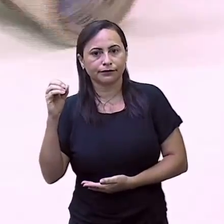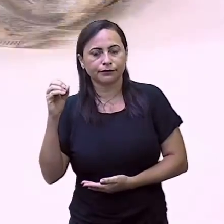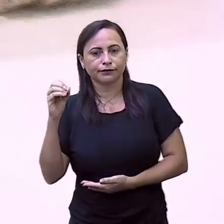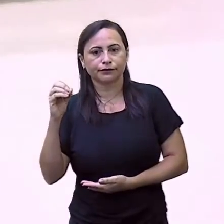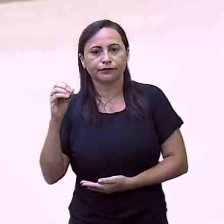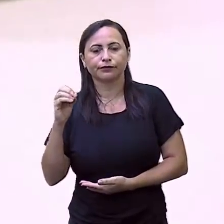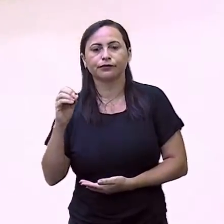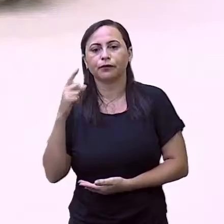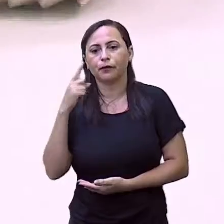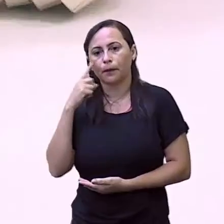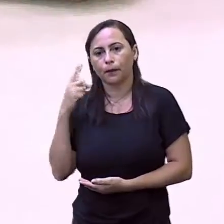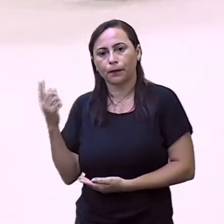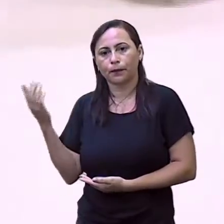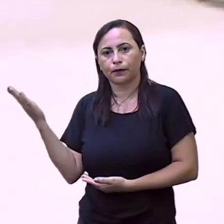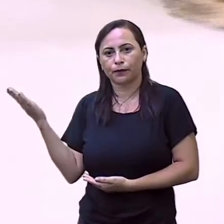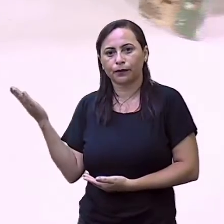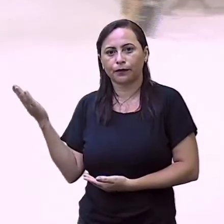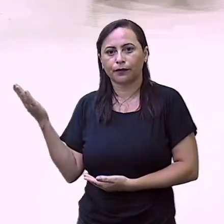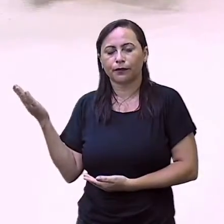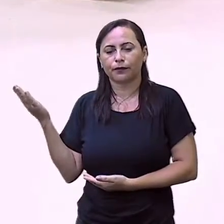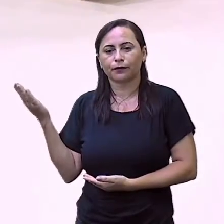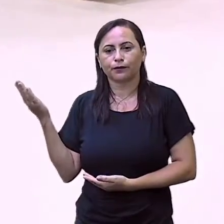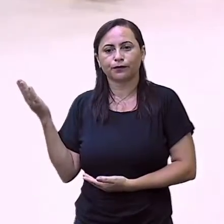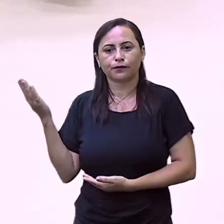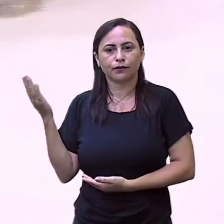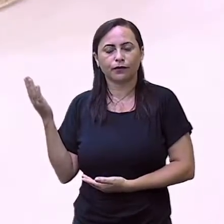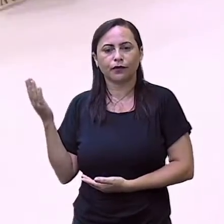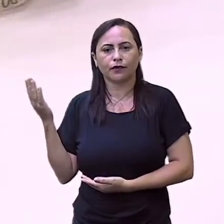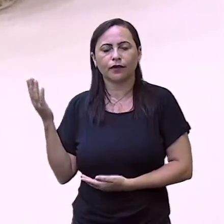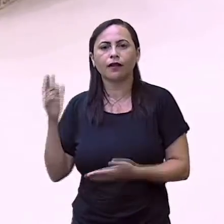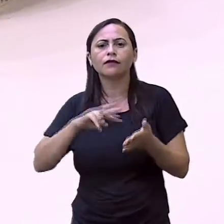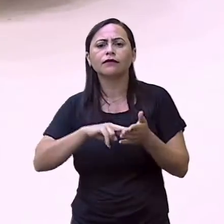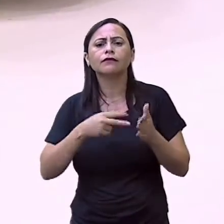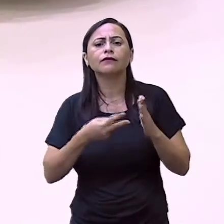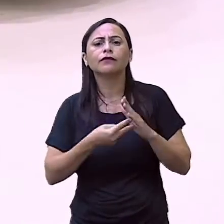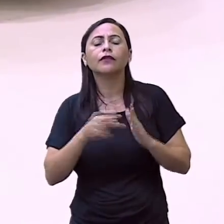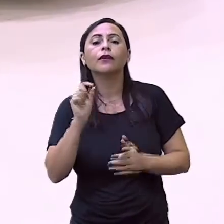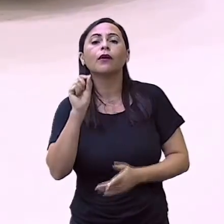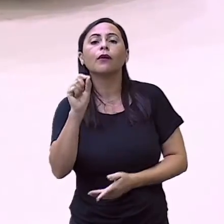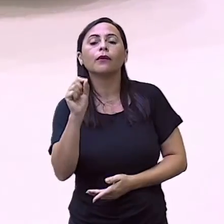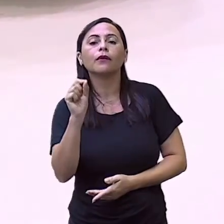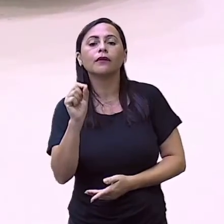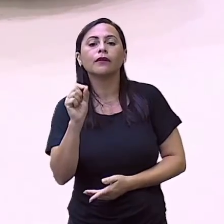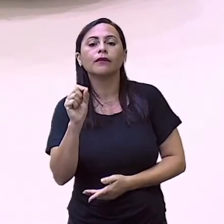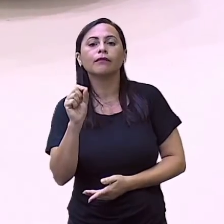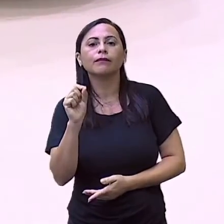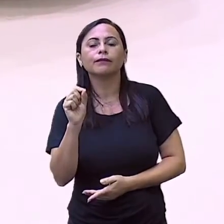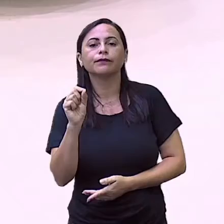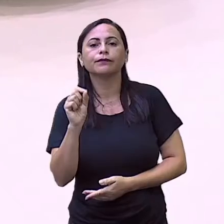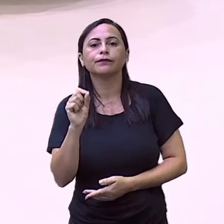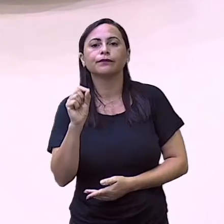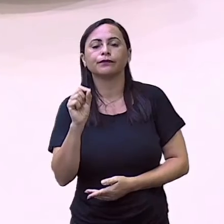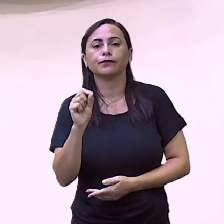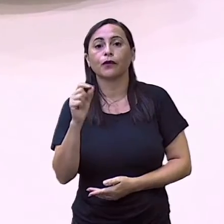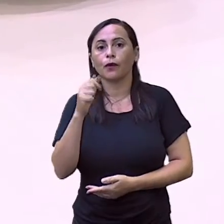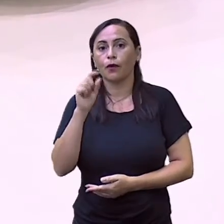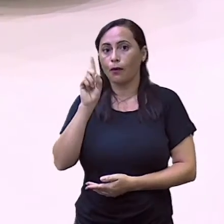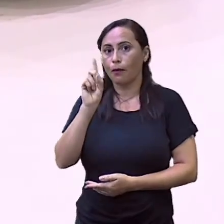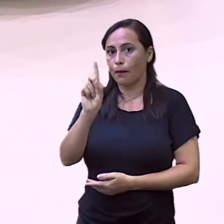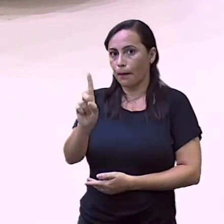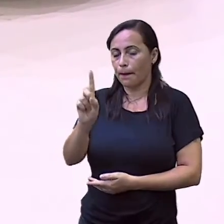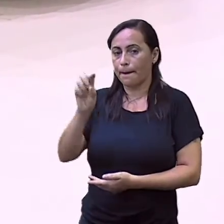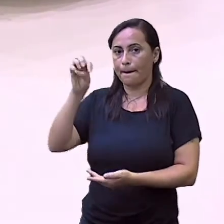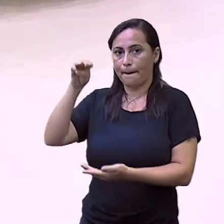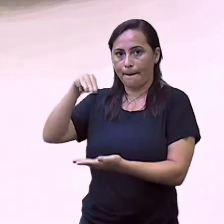número 100, vamos encontrar, significa que eu cheguei a 1